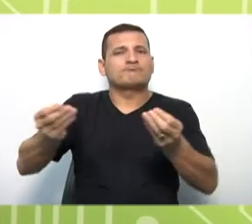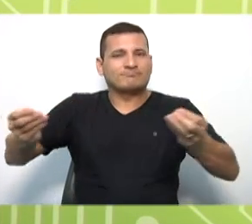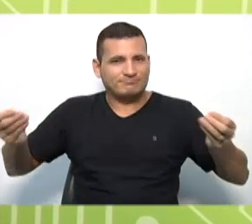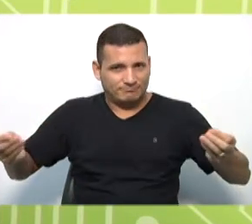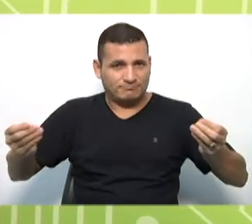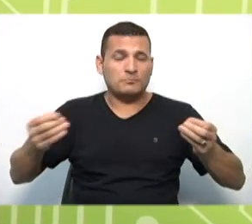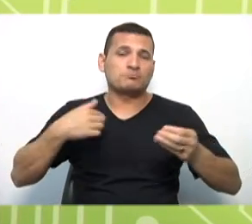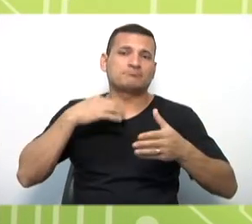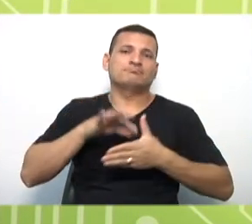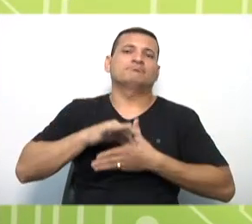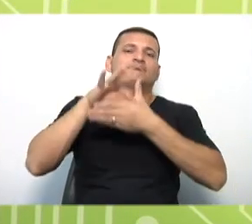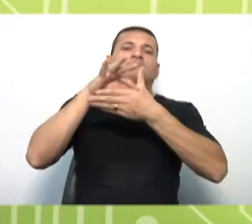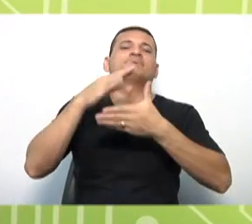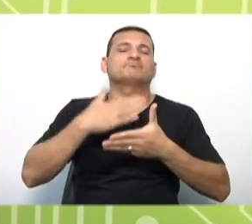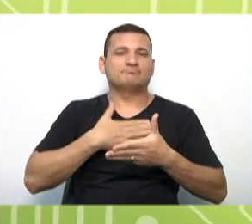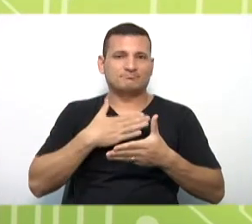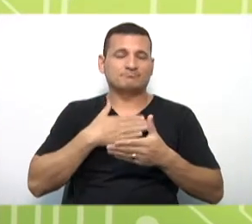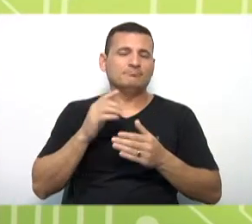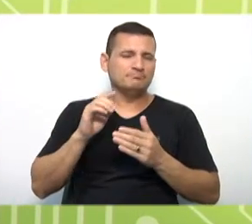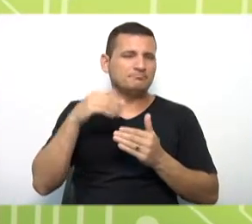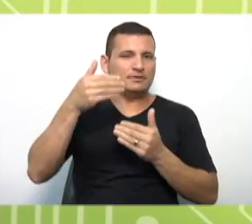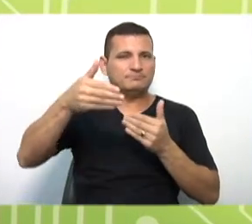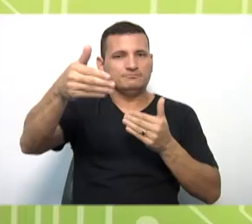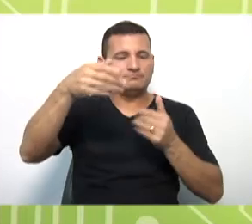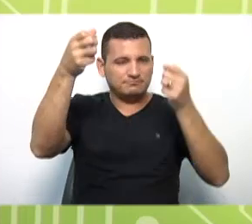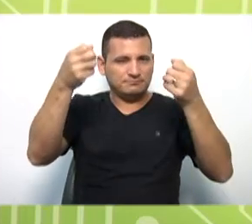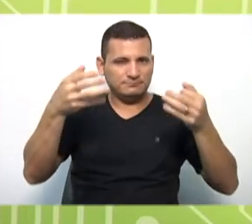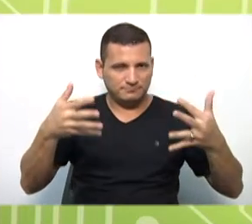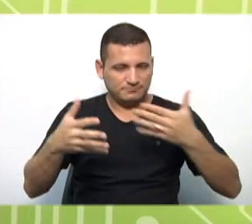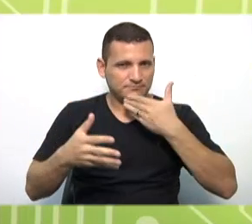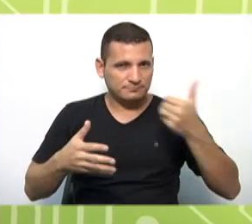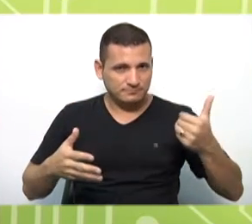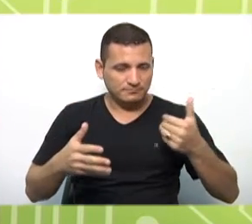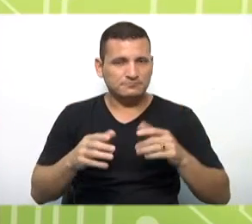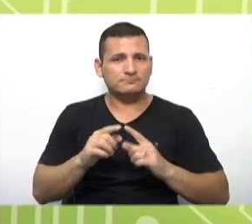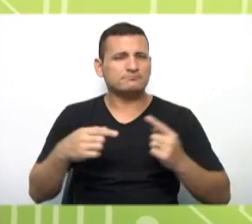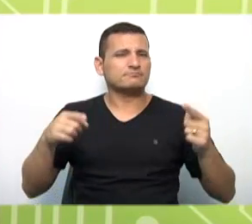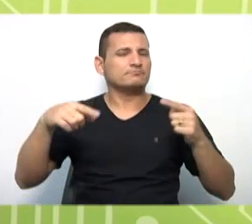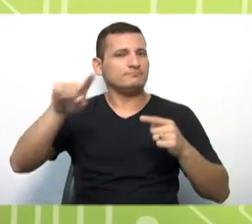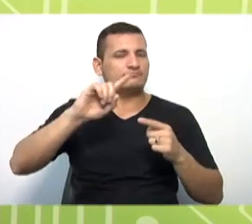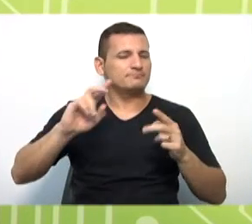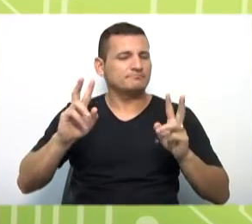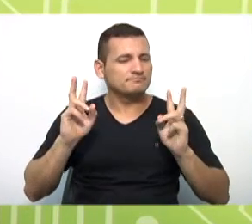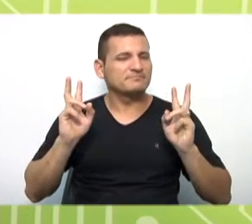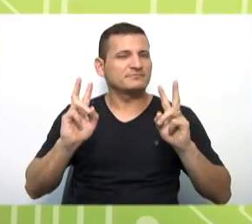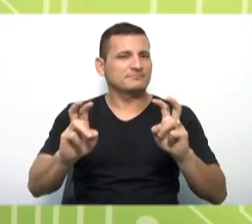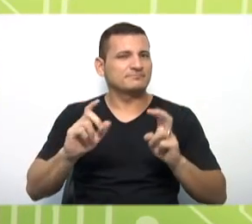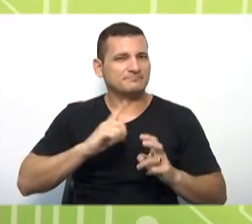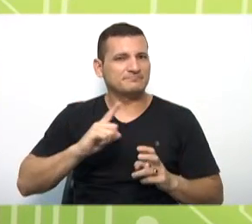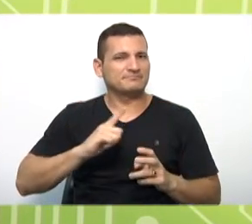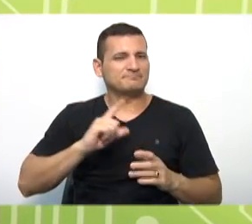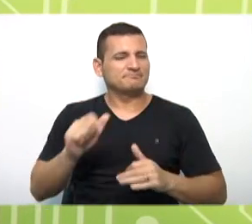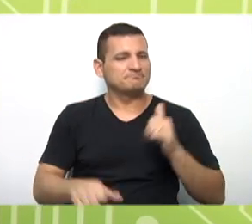falar melhor sobre isso mais para frente na nossa aula. Mas vocês perceberam aí que houve uma mudança